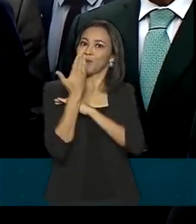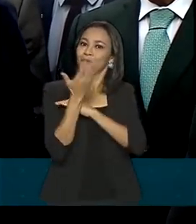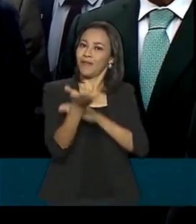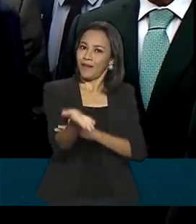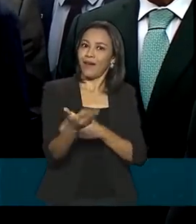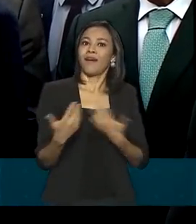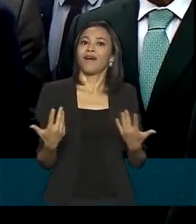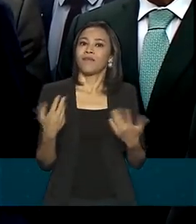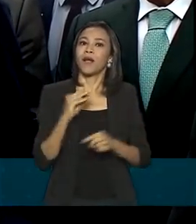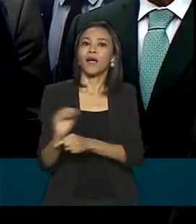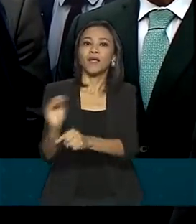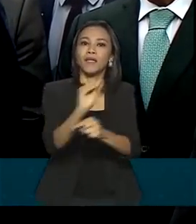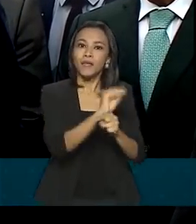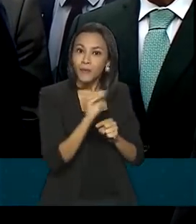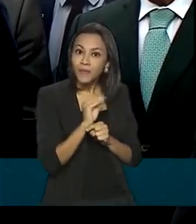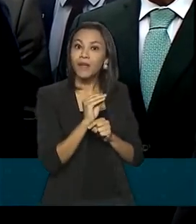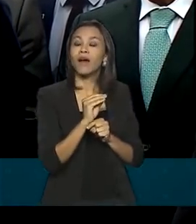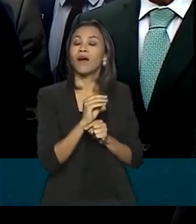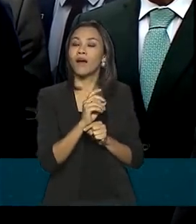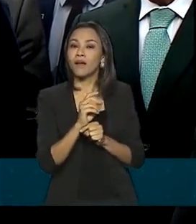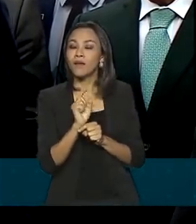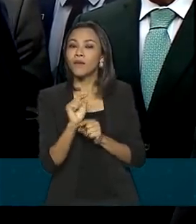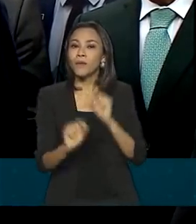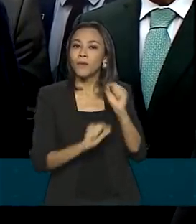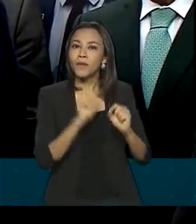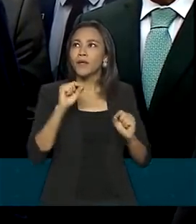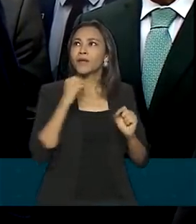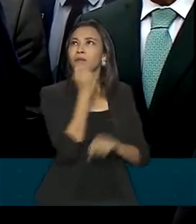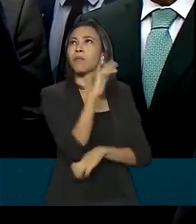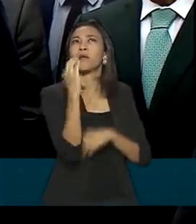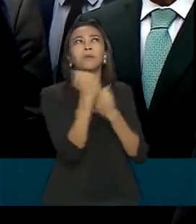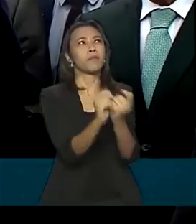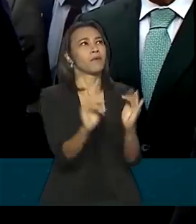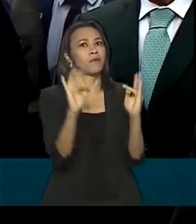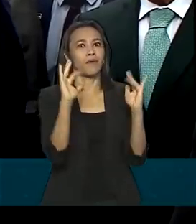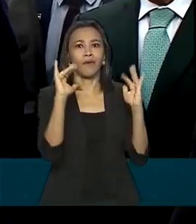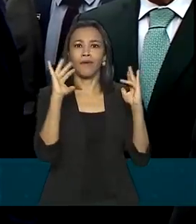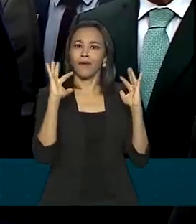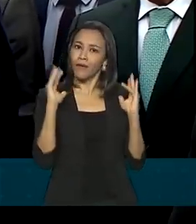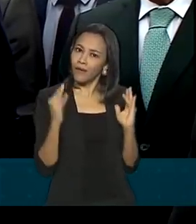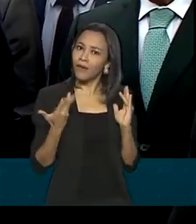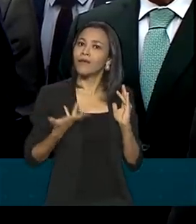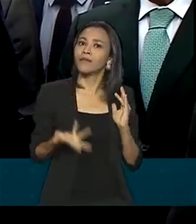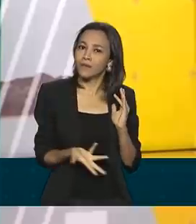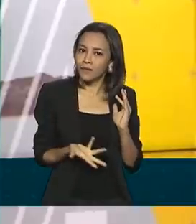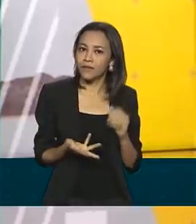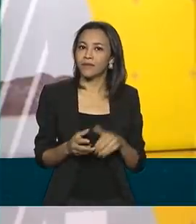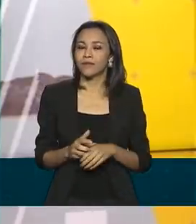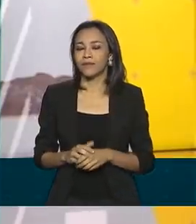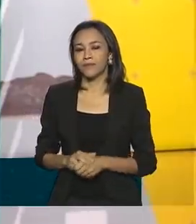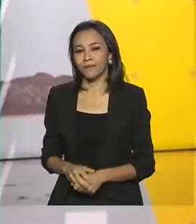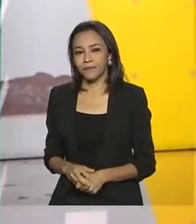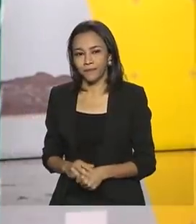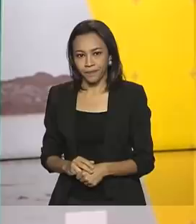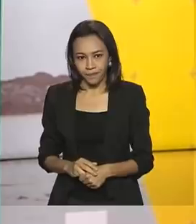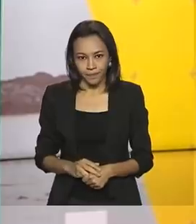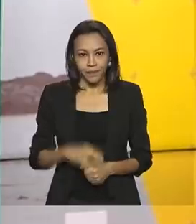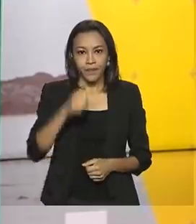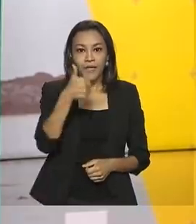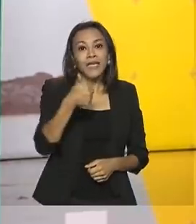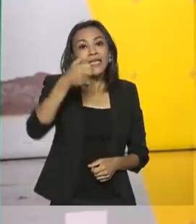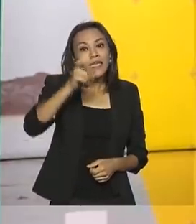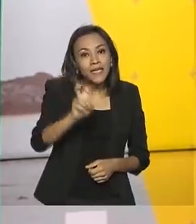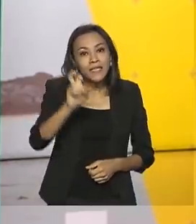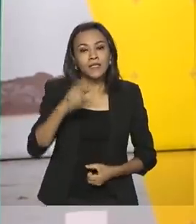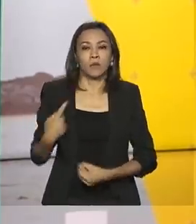E muito na preservação do nosso mundo, né? Do nosso meio ambiente. 15